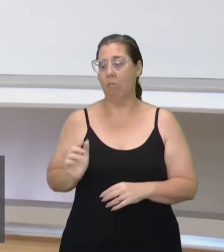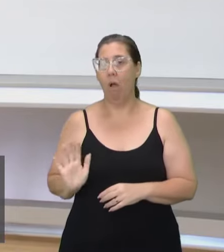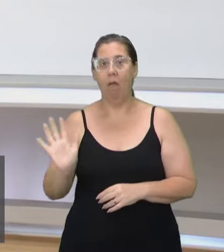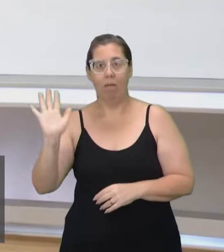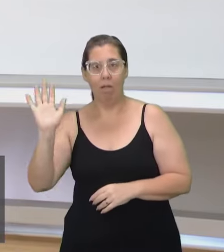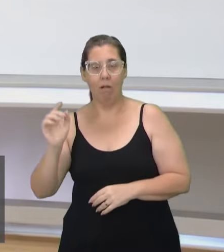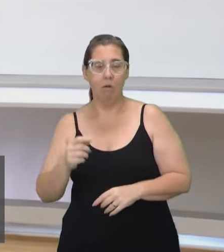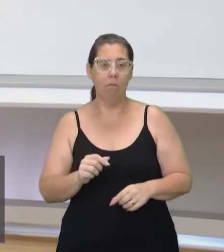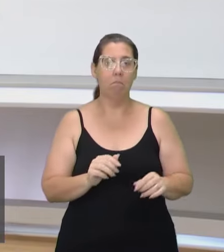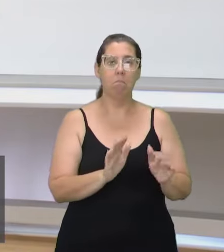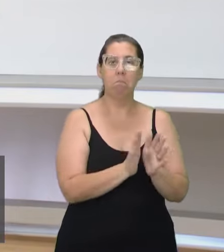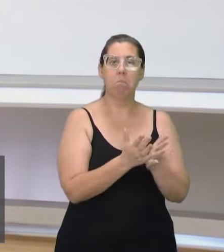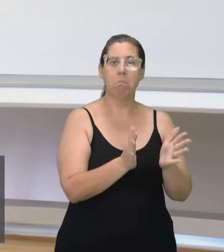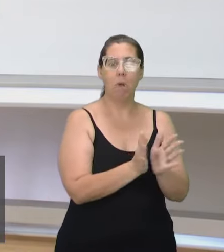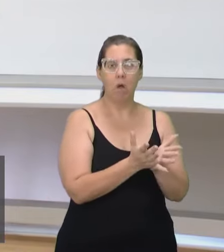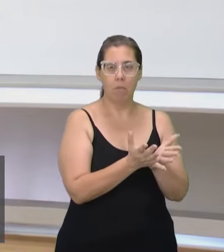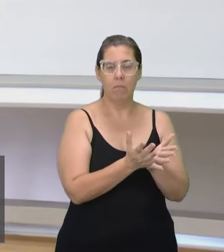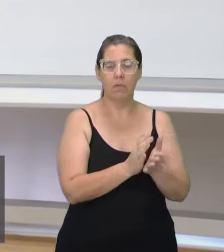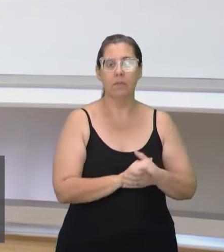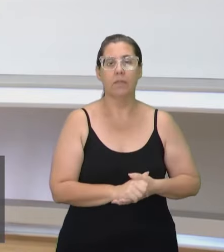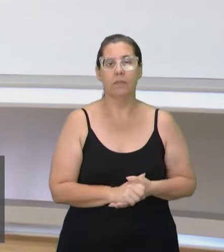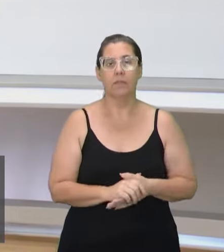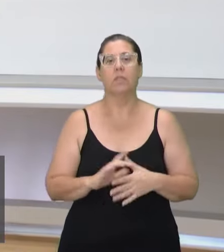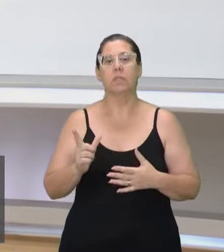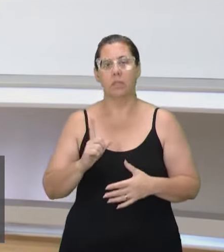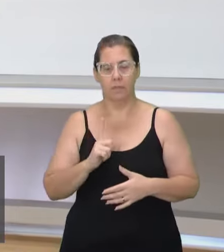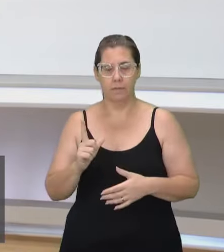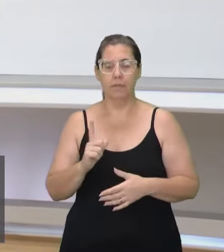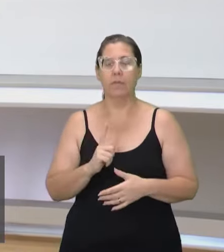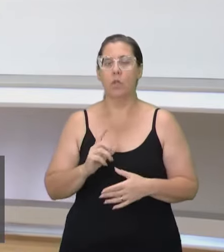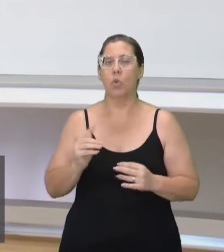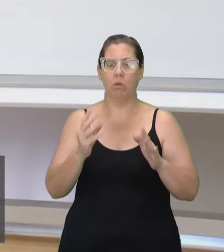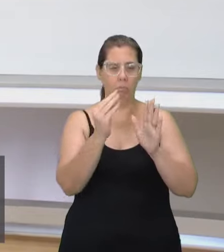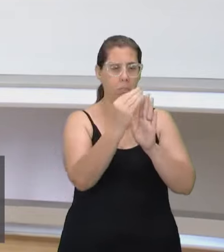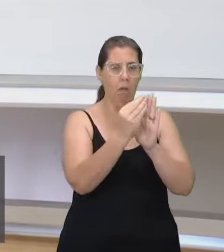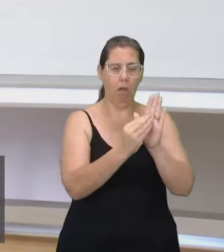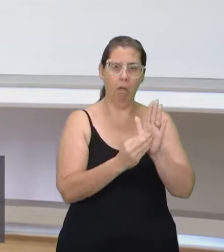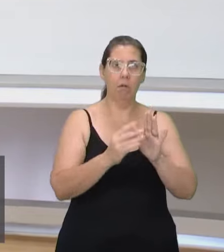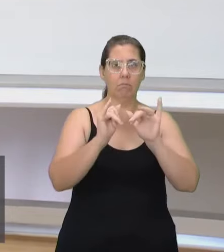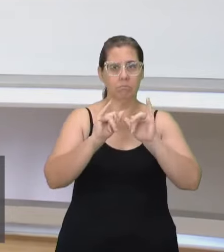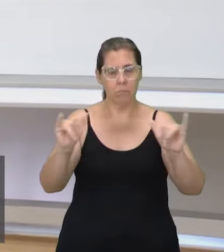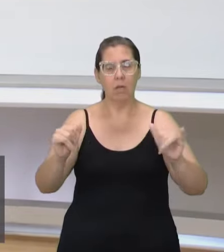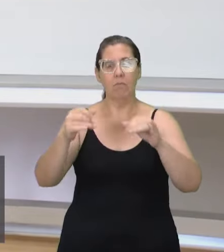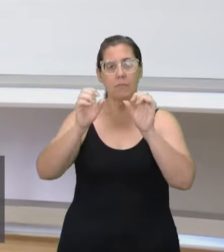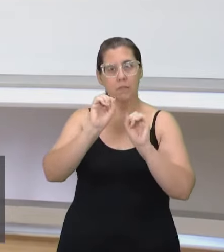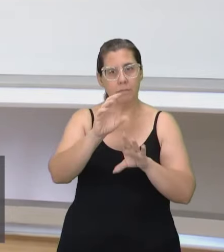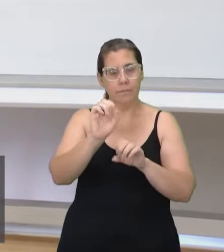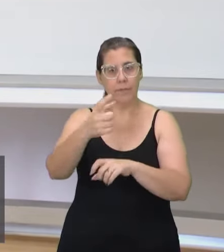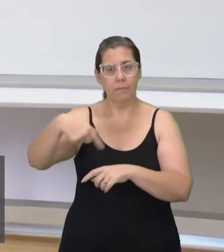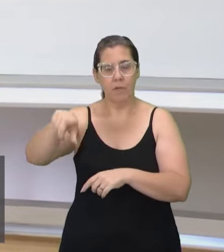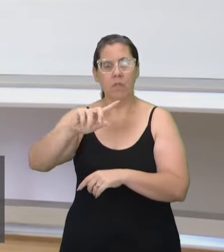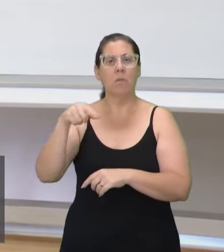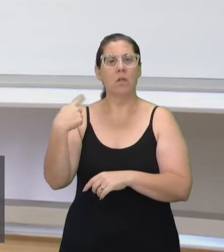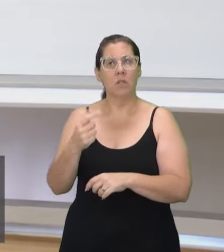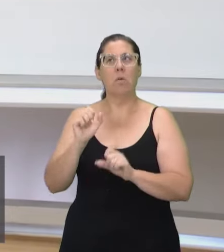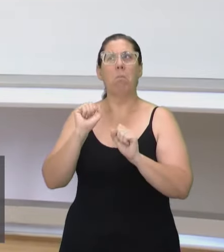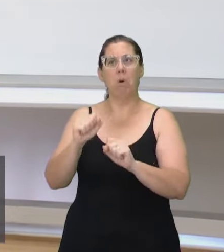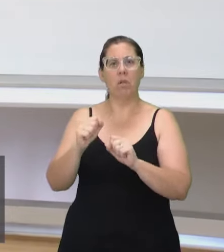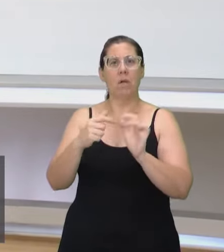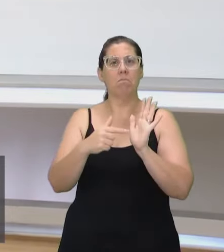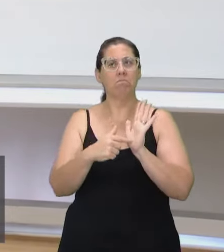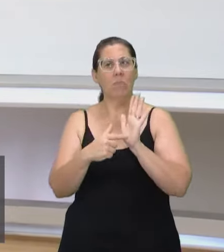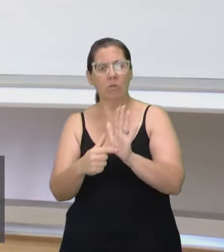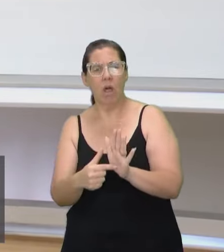versus pobres. E tem todos esses componentes que eu estou narrando aqui para vocês, para a gente fazer uma